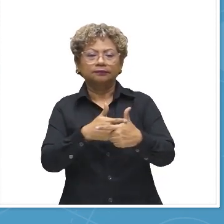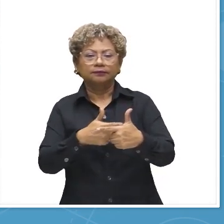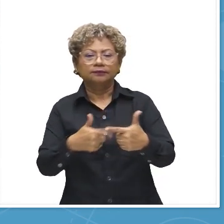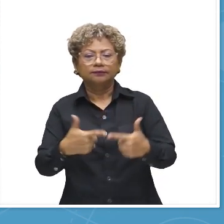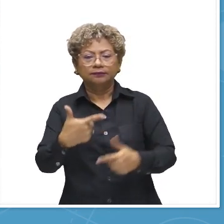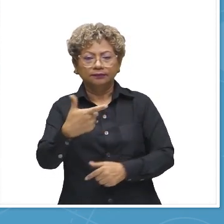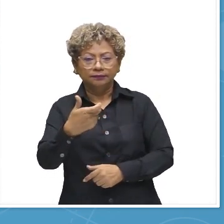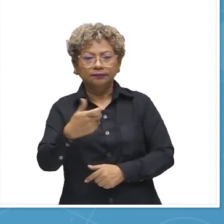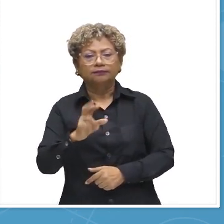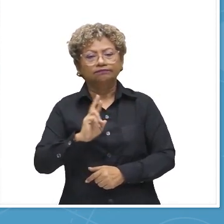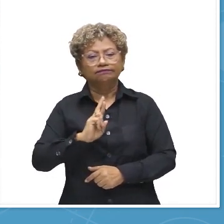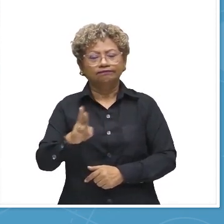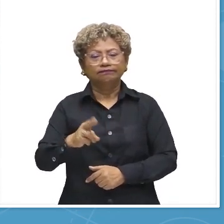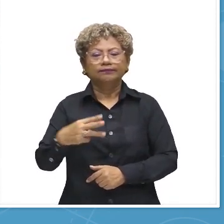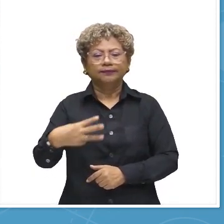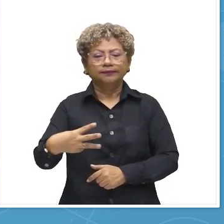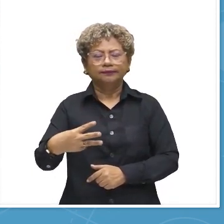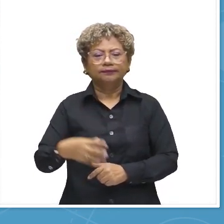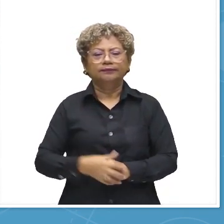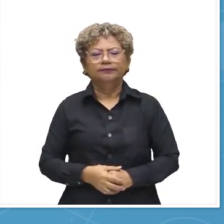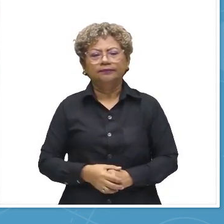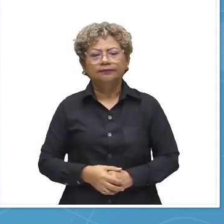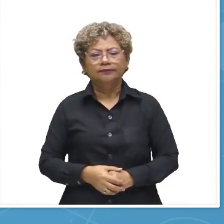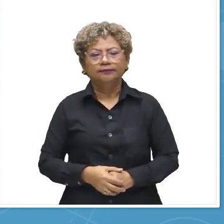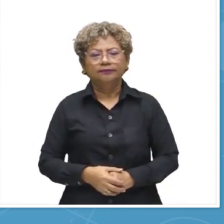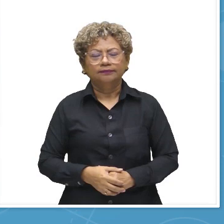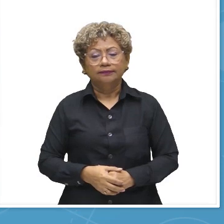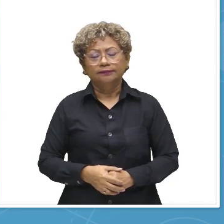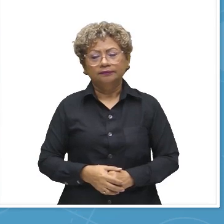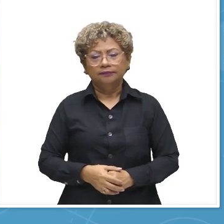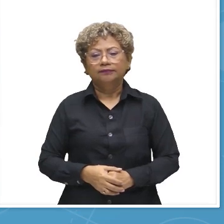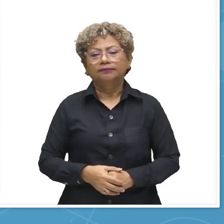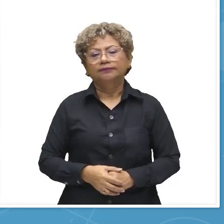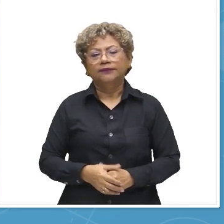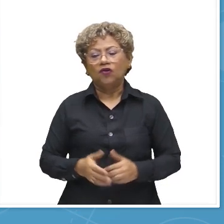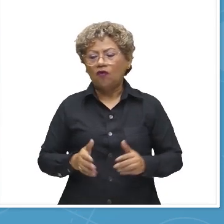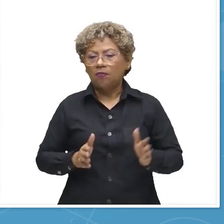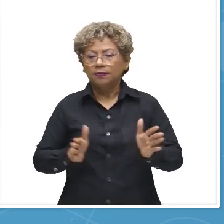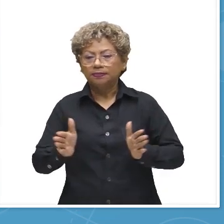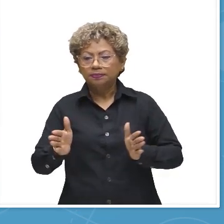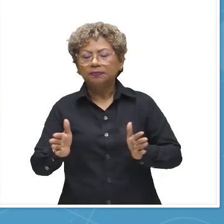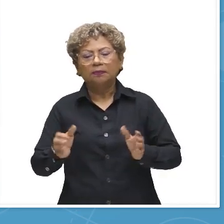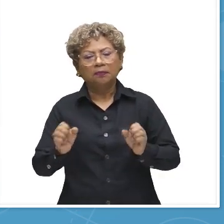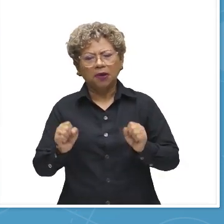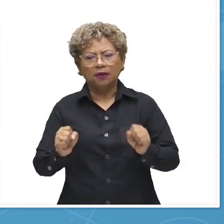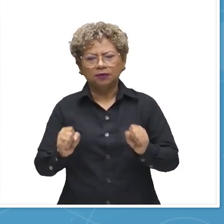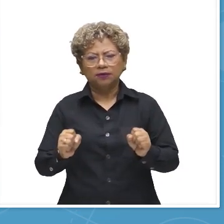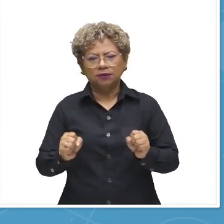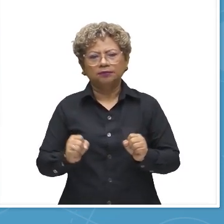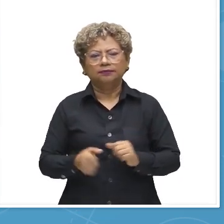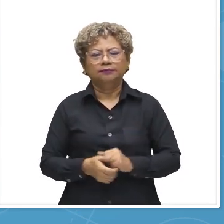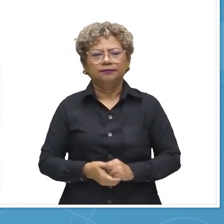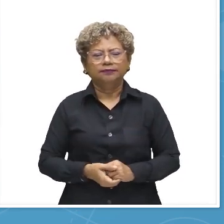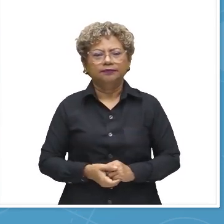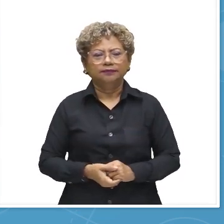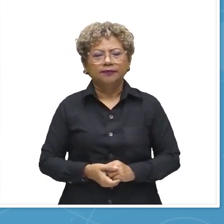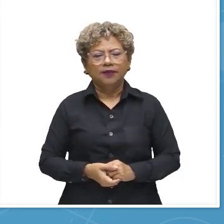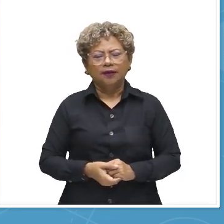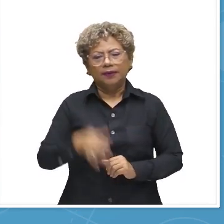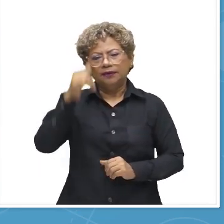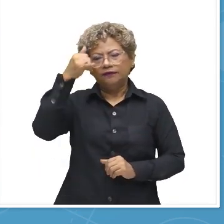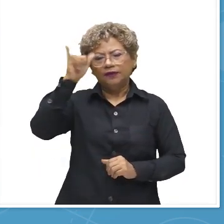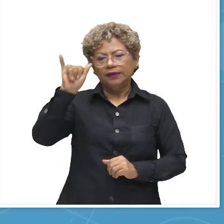por 2, em seguida dividimos novamente por 2, e aí só no final que nós fizemos a divisão por 3, tá? Então para evitar